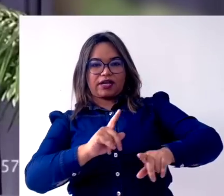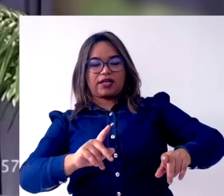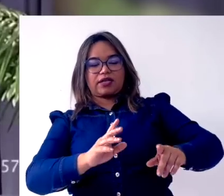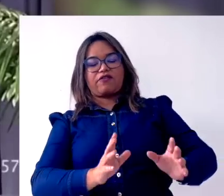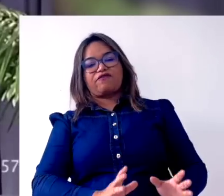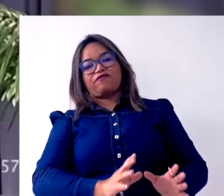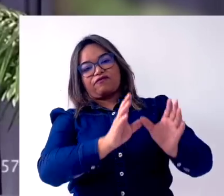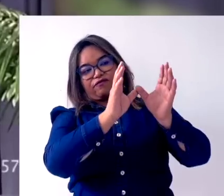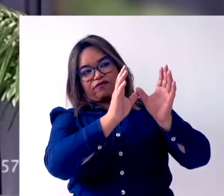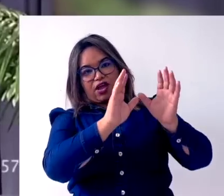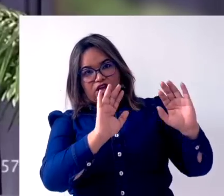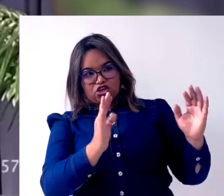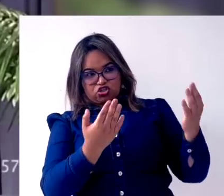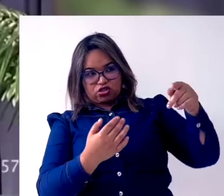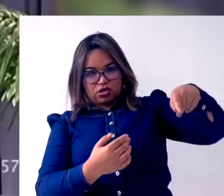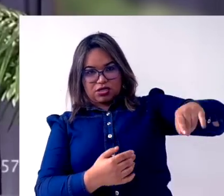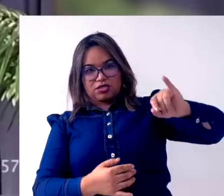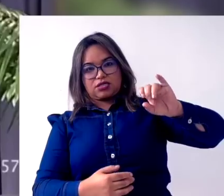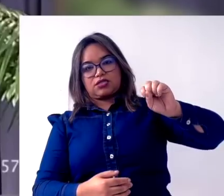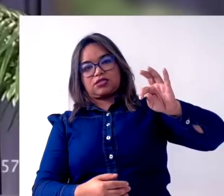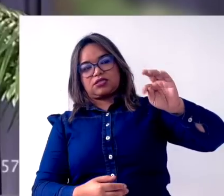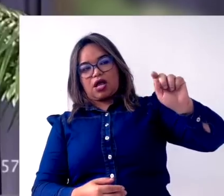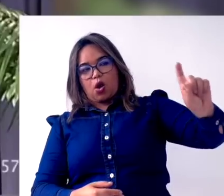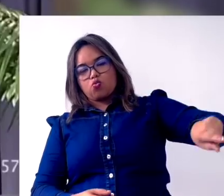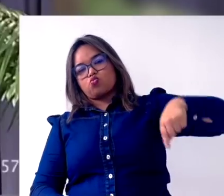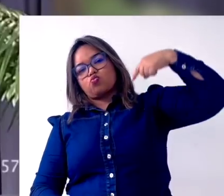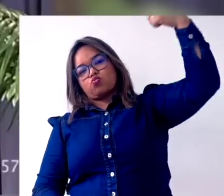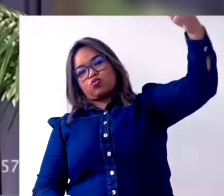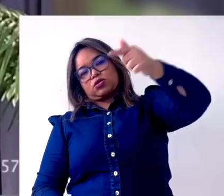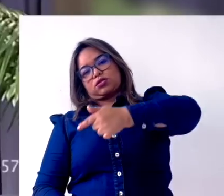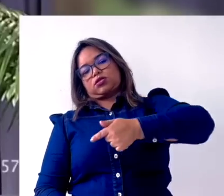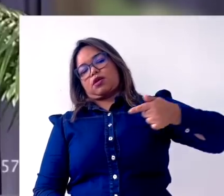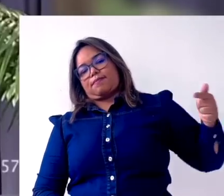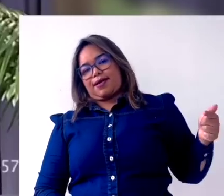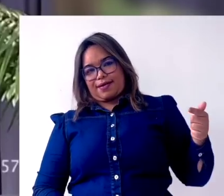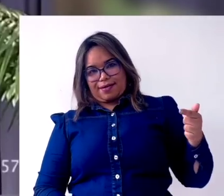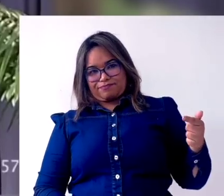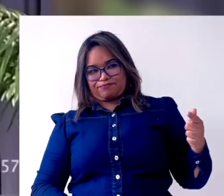ele fez. Ele adiou a Páscoa em 1 semana porque ele